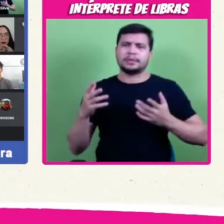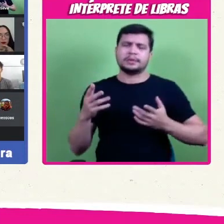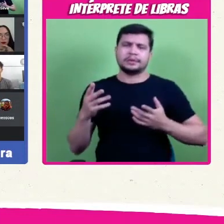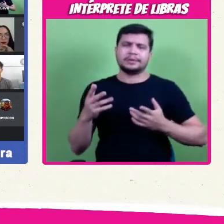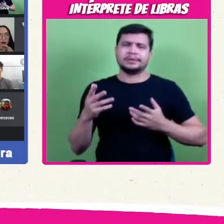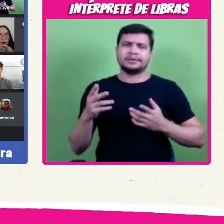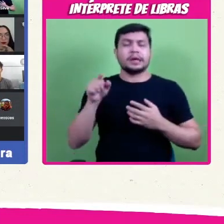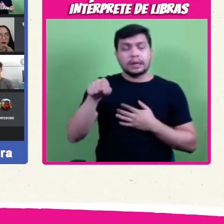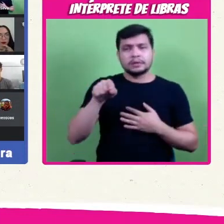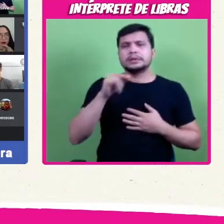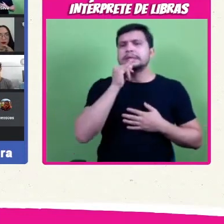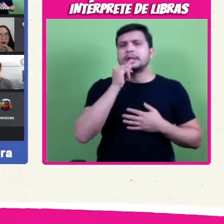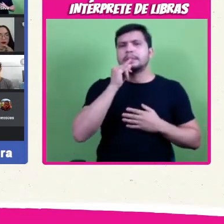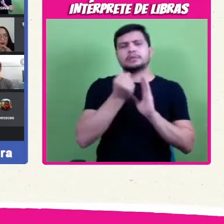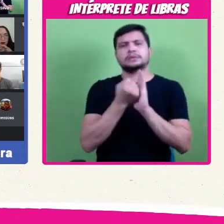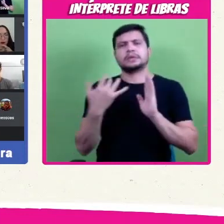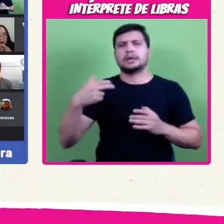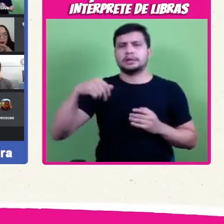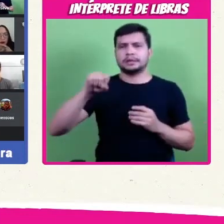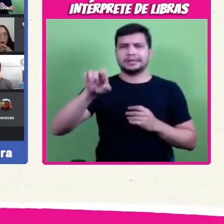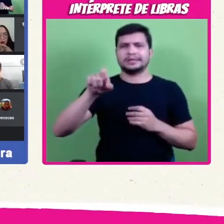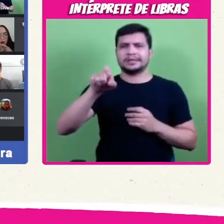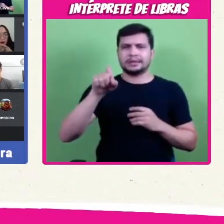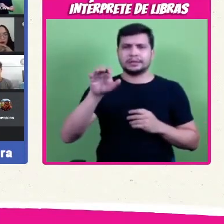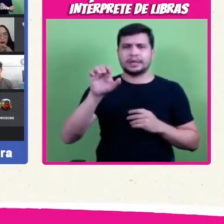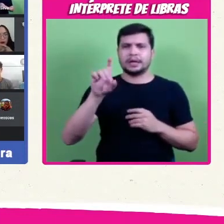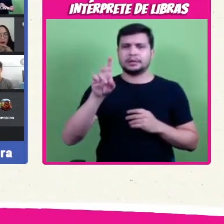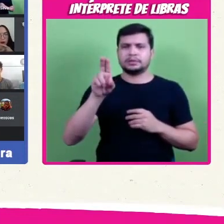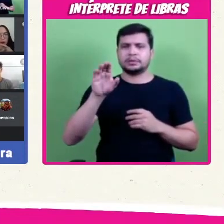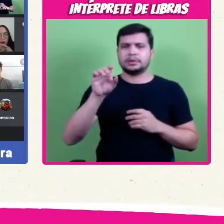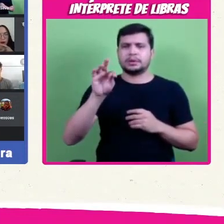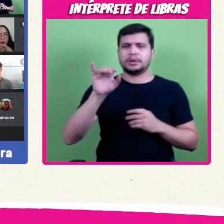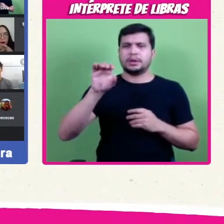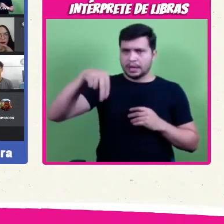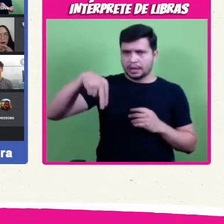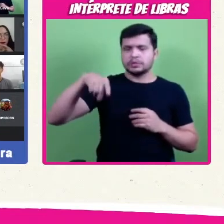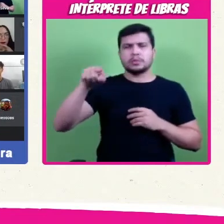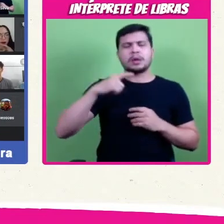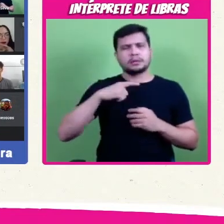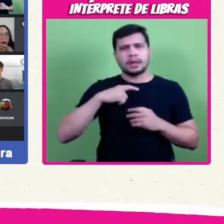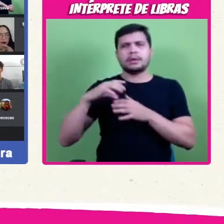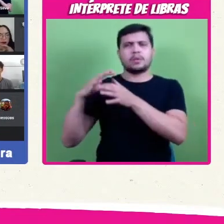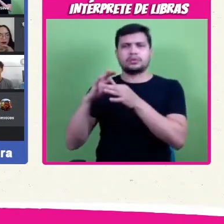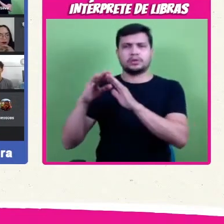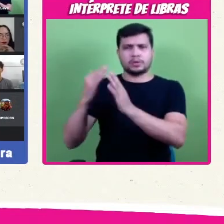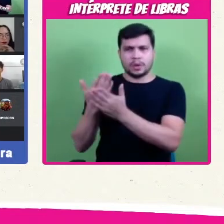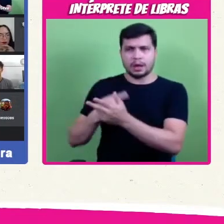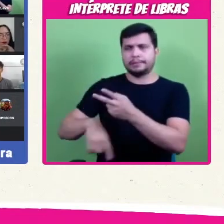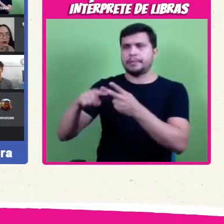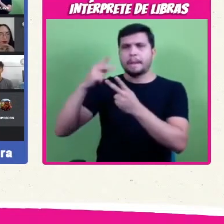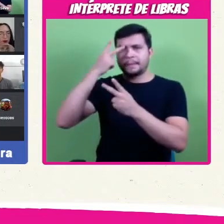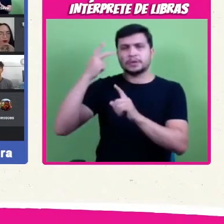traz também o contexto escolar, tem pessoas LGBTs, tem essa questão da